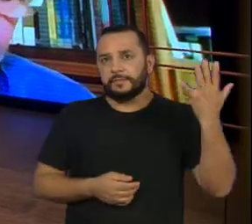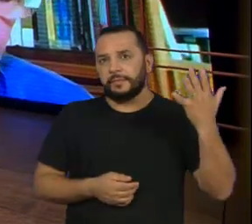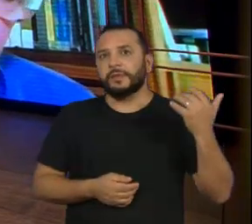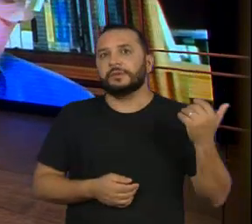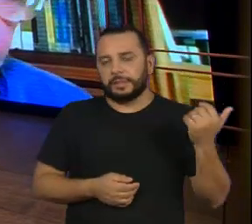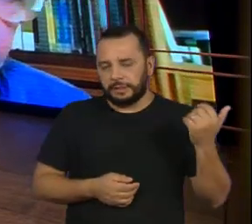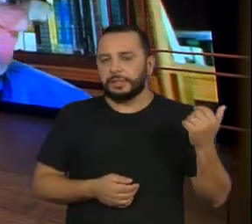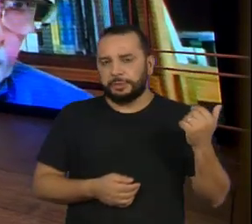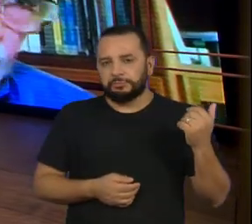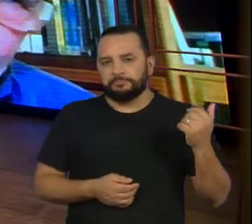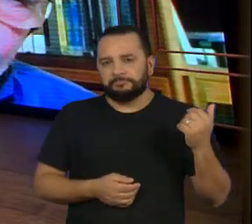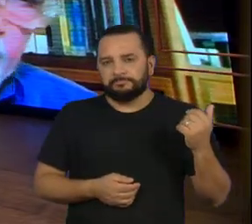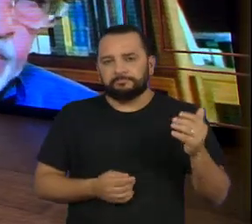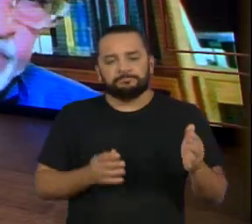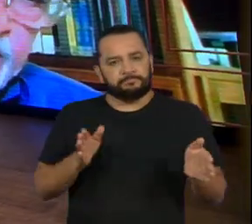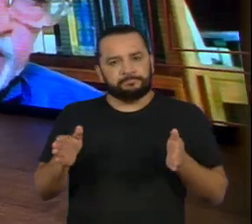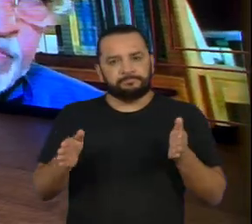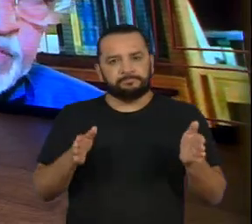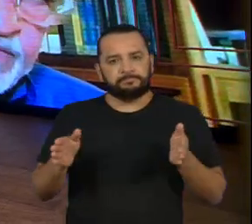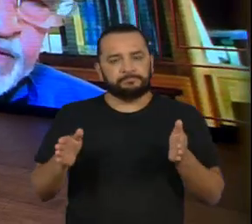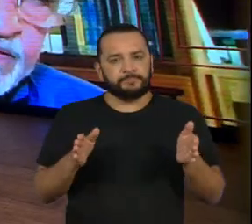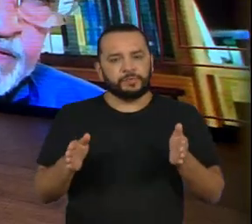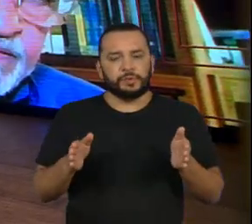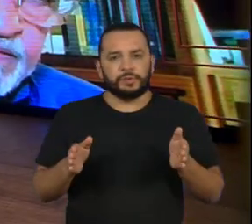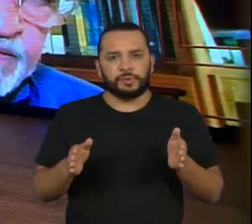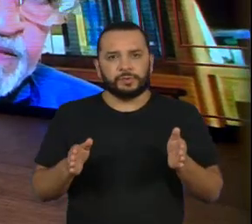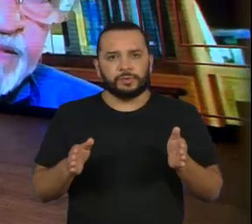foi... Durante o período